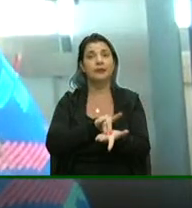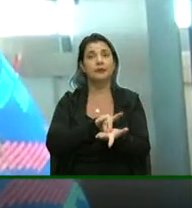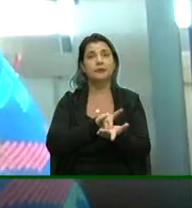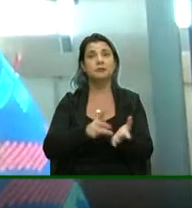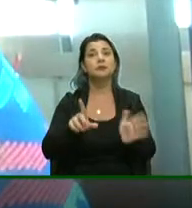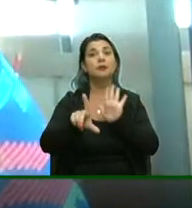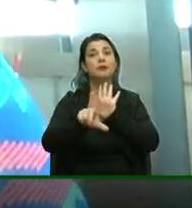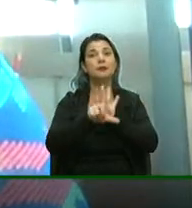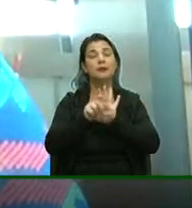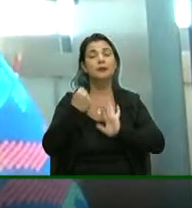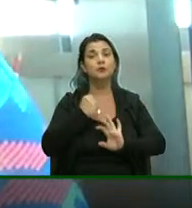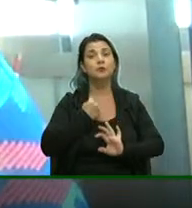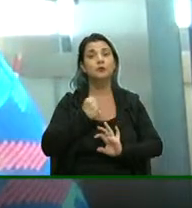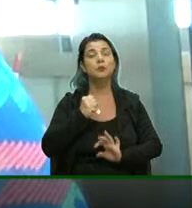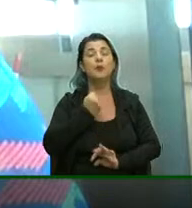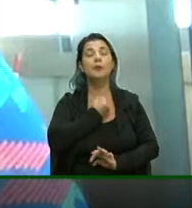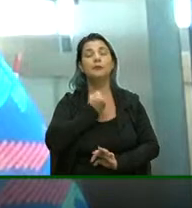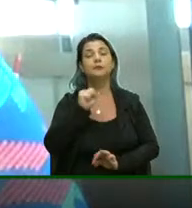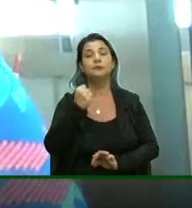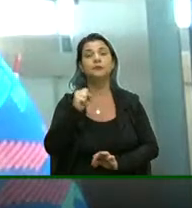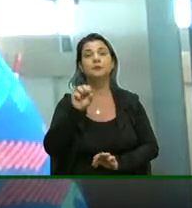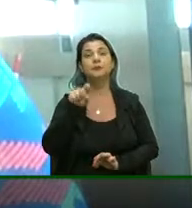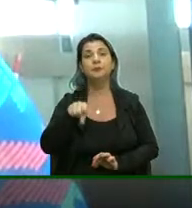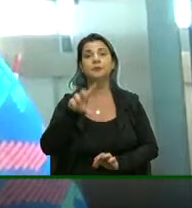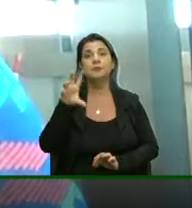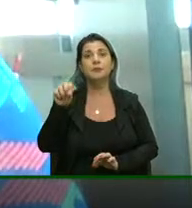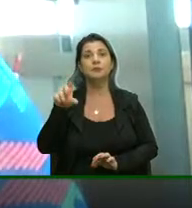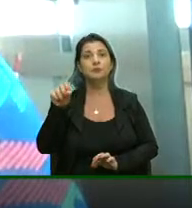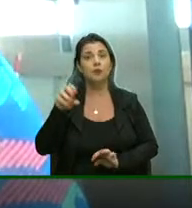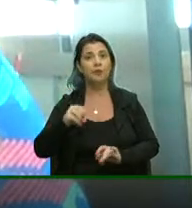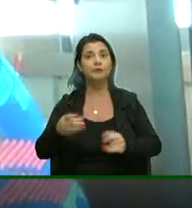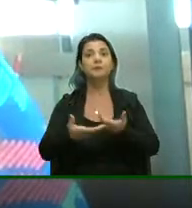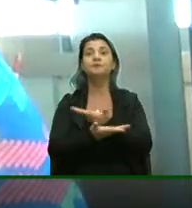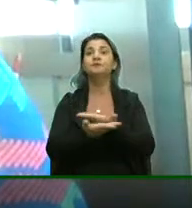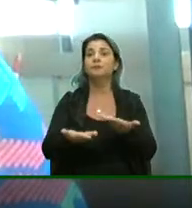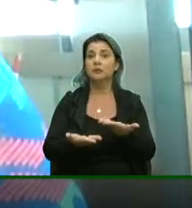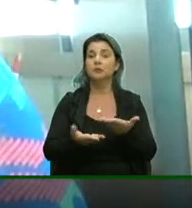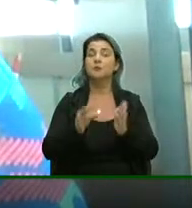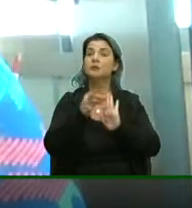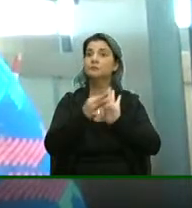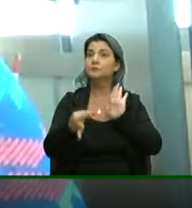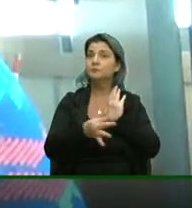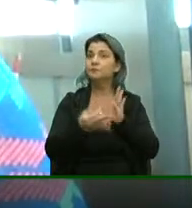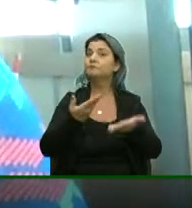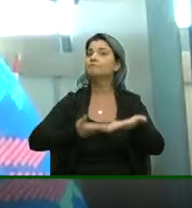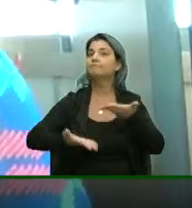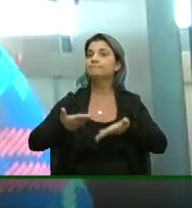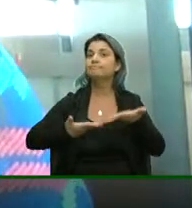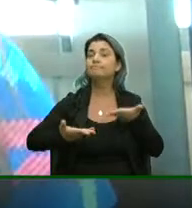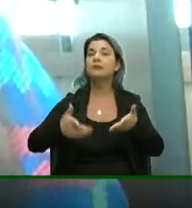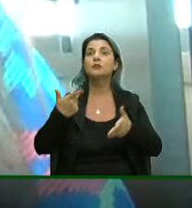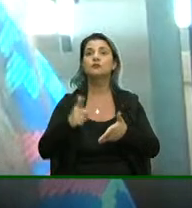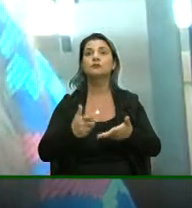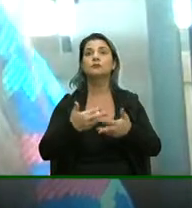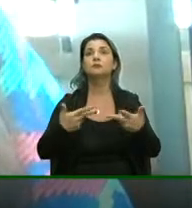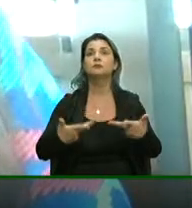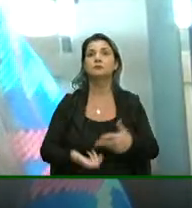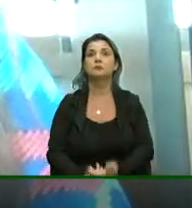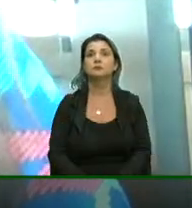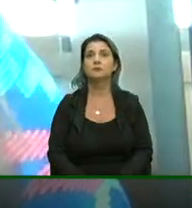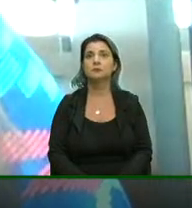da lei número 8.109, 19 de dezembro de 85, que dispõe sobre a taxa de serviços diversos e dá outras